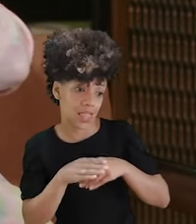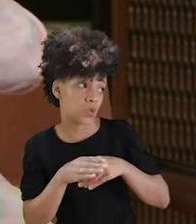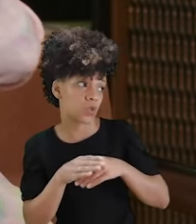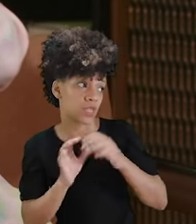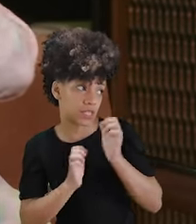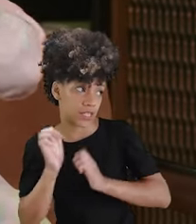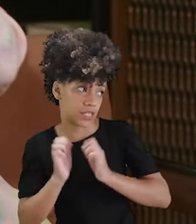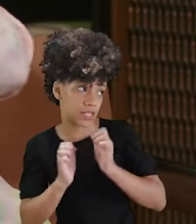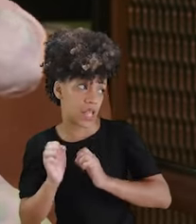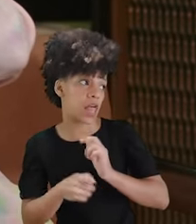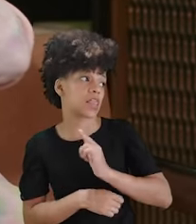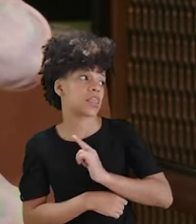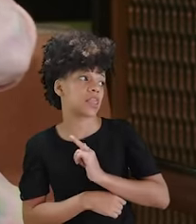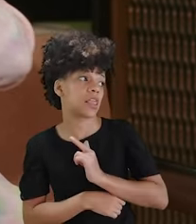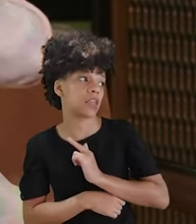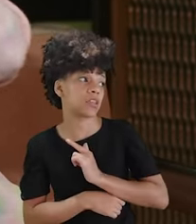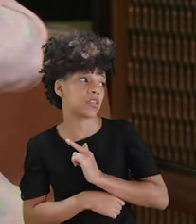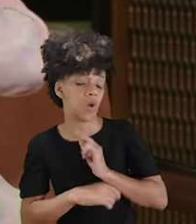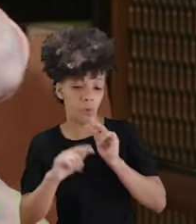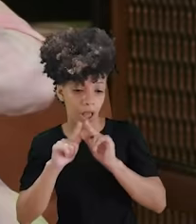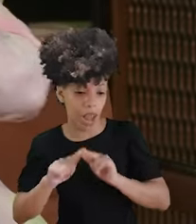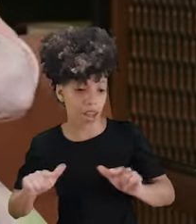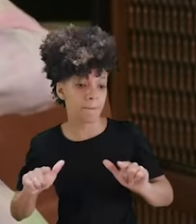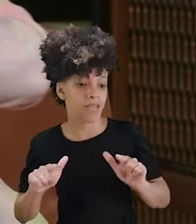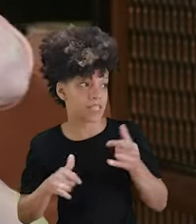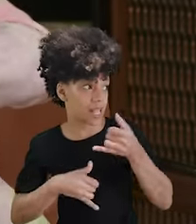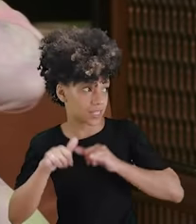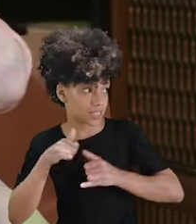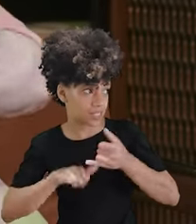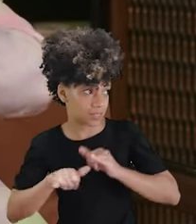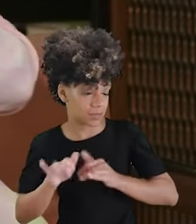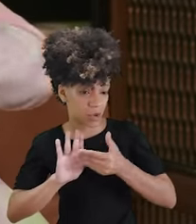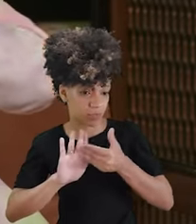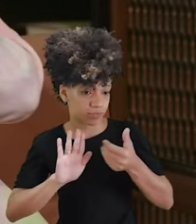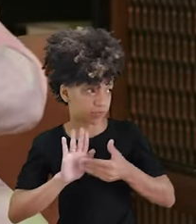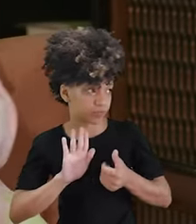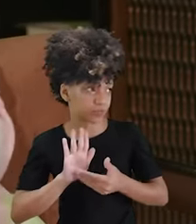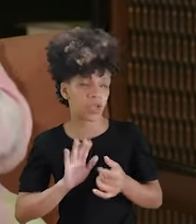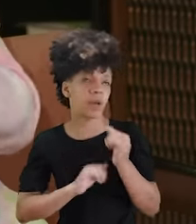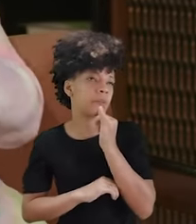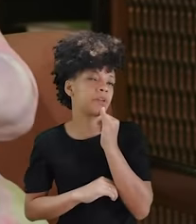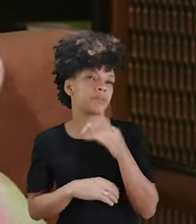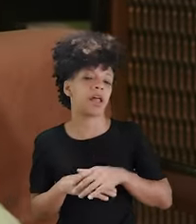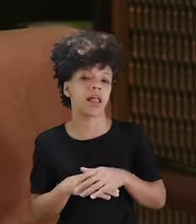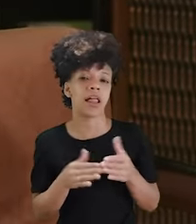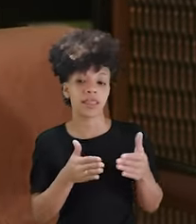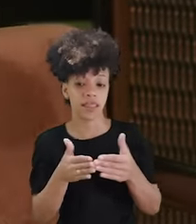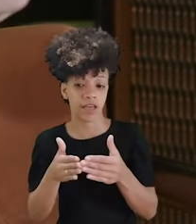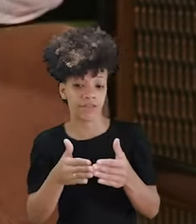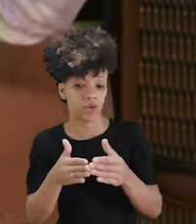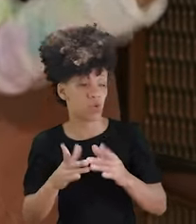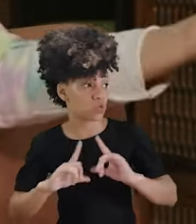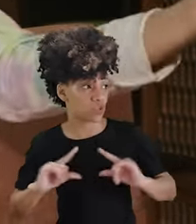dentro dessa máquina vai havendo uma limpeza química e desde tanto aqui por exemplo